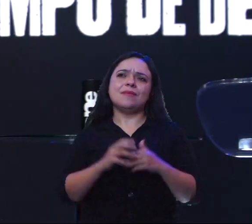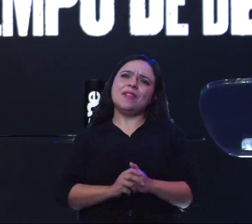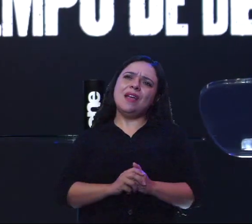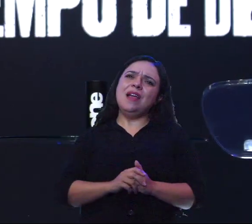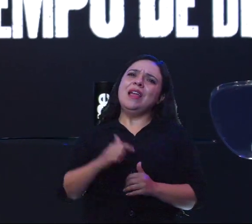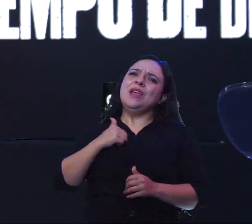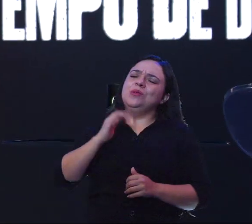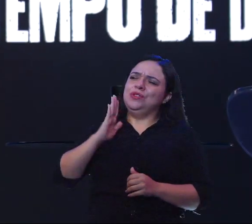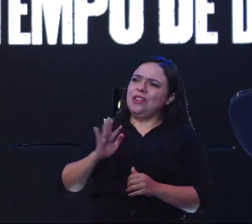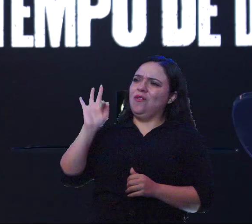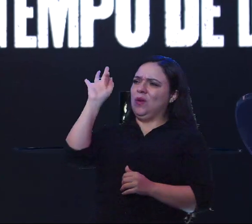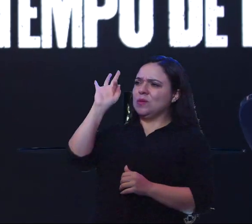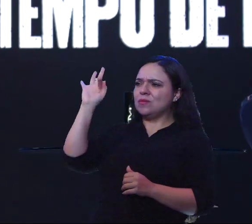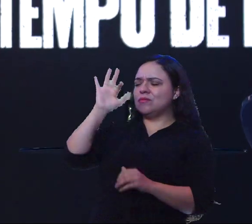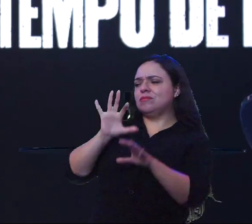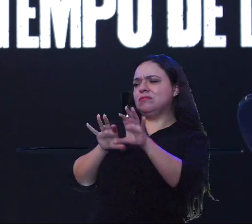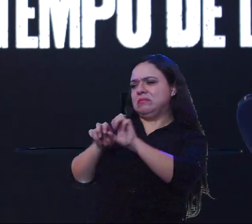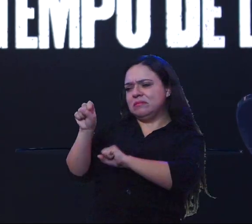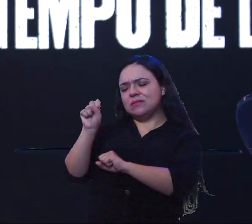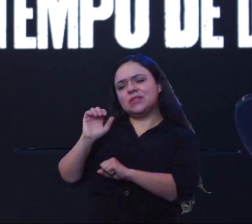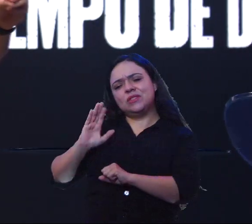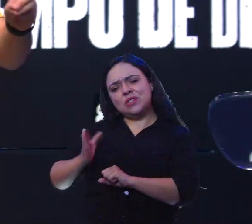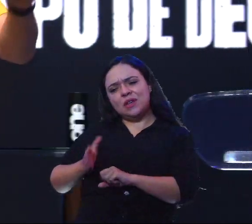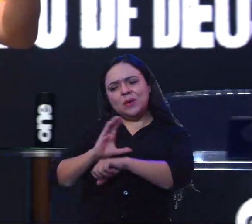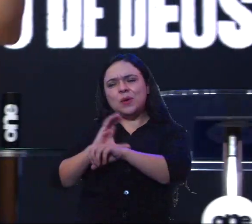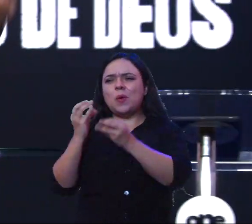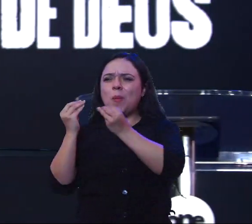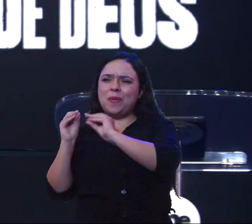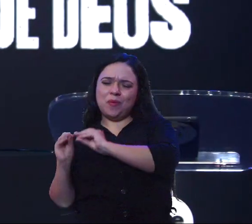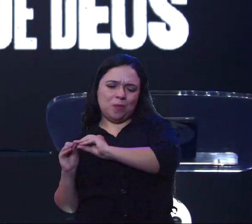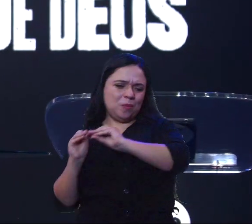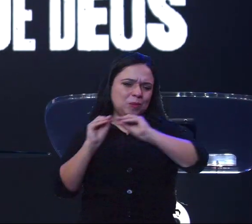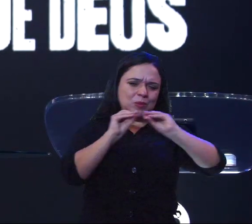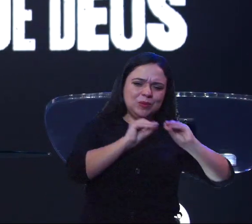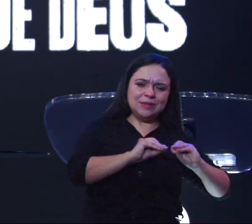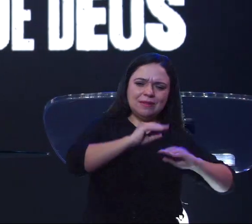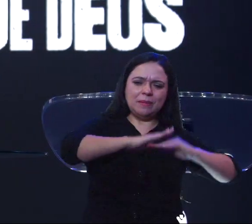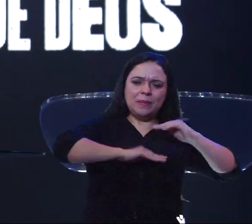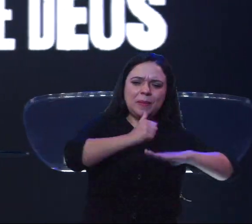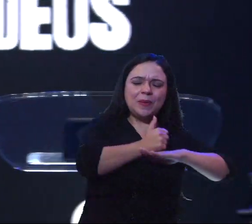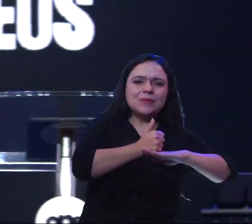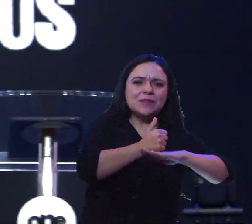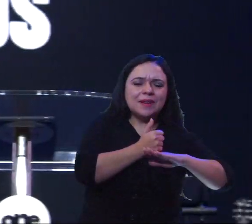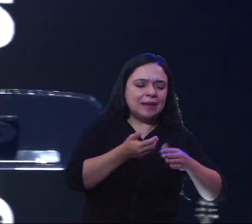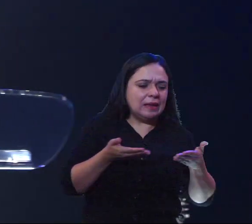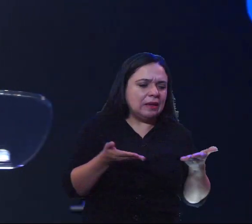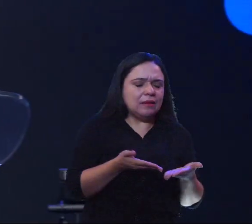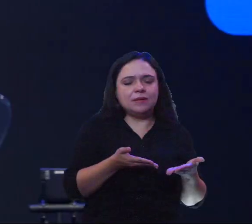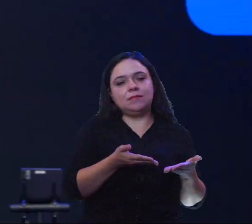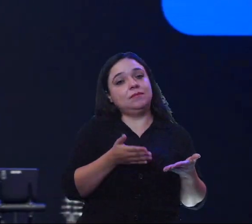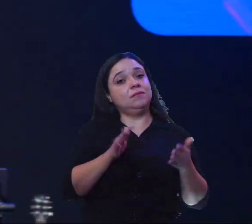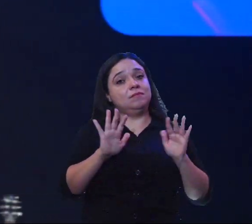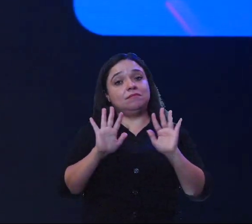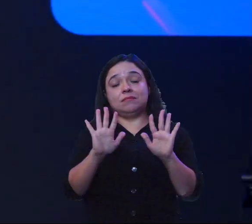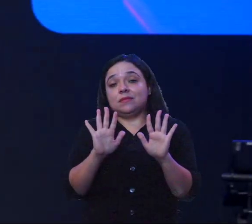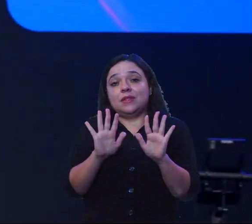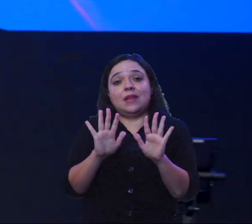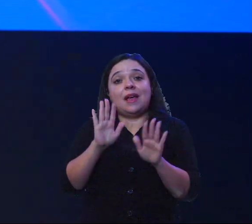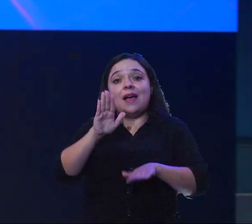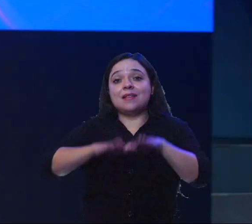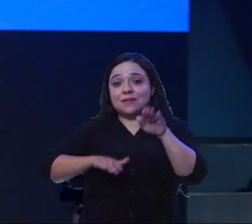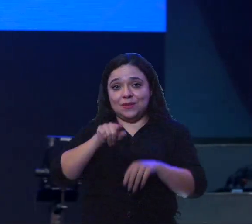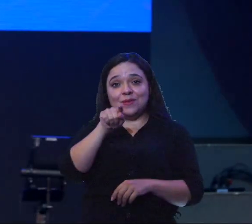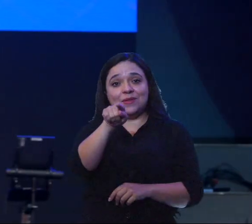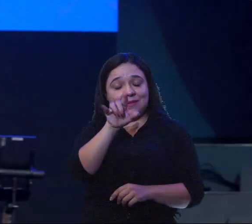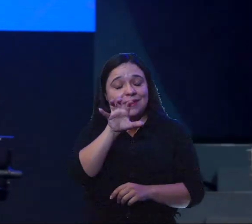tenho essa faculdade, eu tenho aquele curso, eu tenho isso, tenho aquilo, como é que eu vou mudar de área agora? E sabe, talvez você é exatamente essa